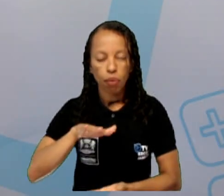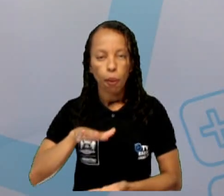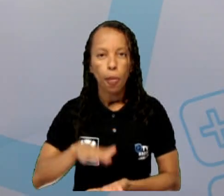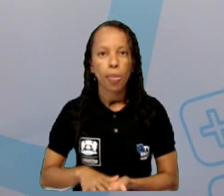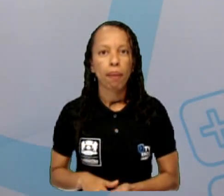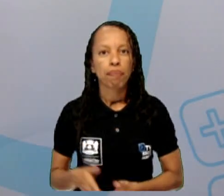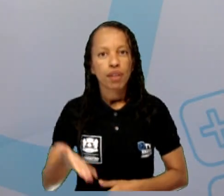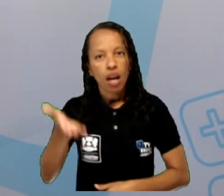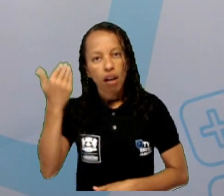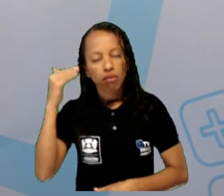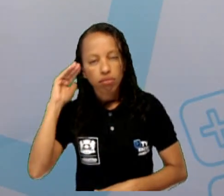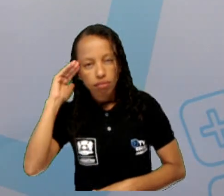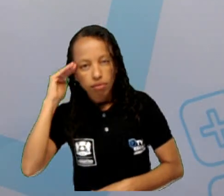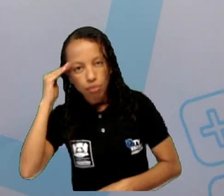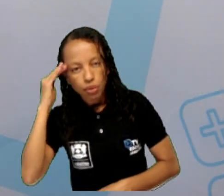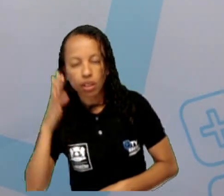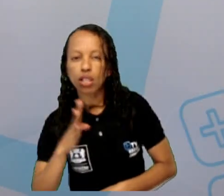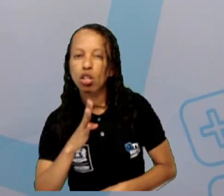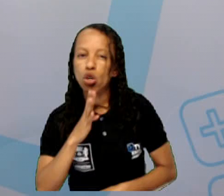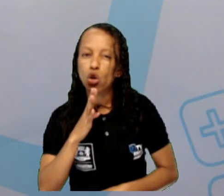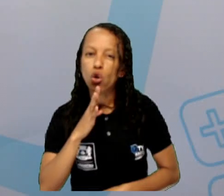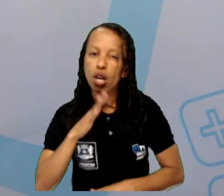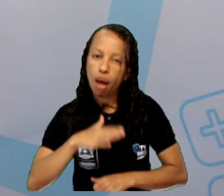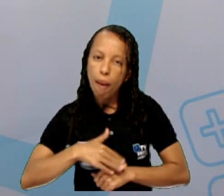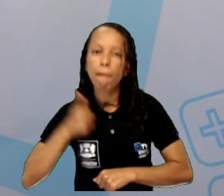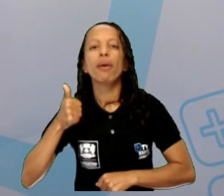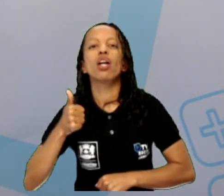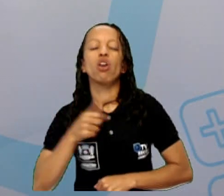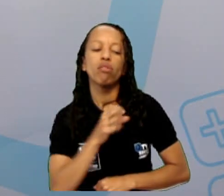melhor cada componente de um ecossistema.